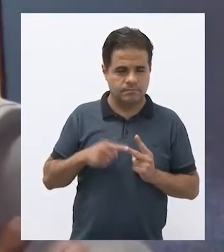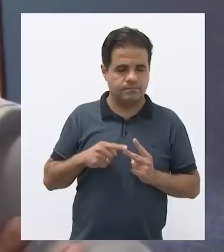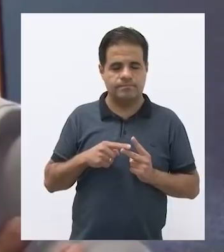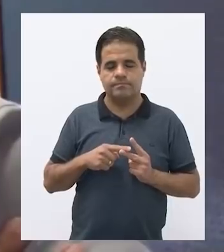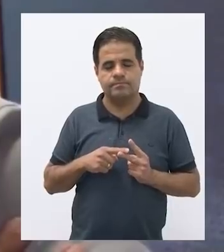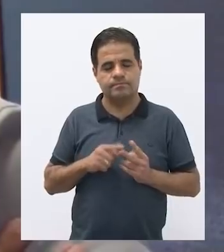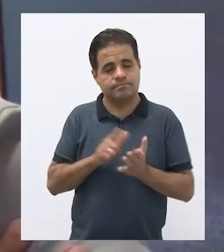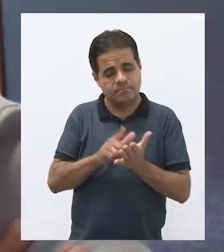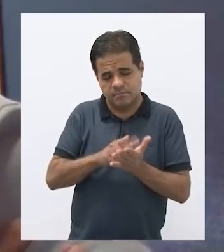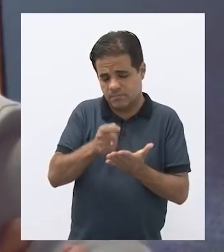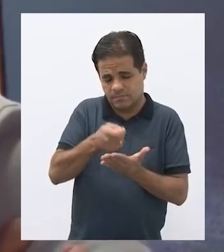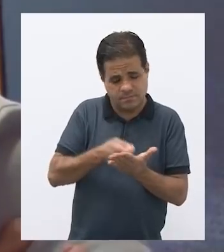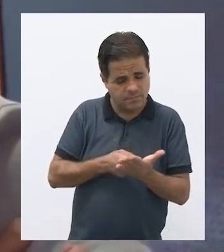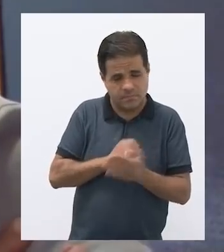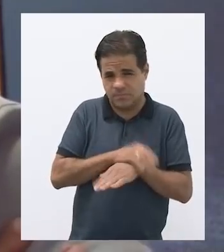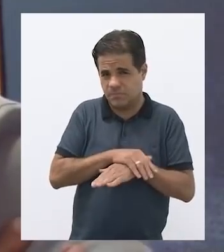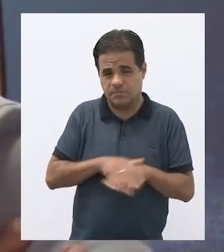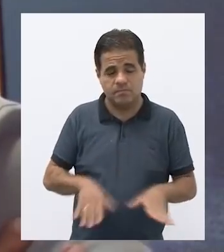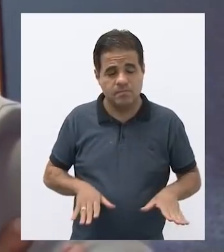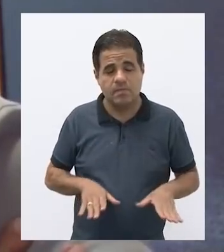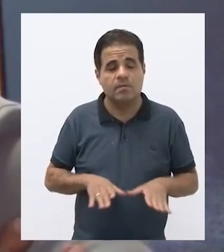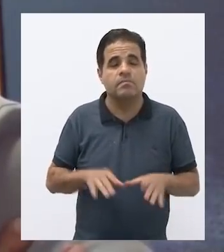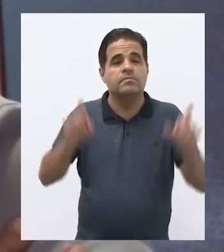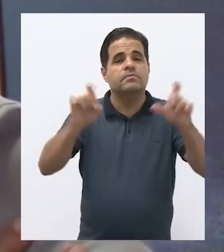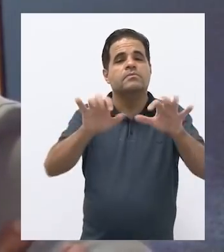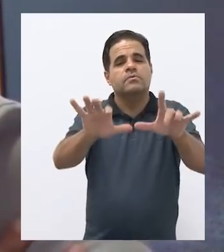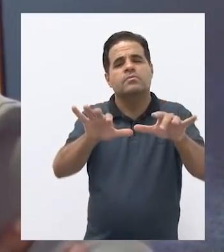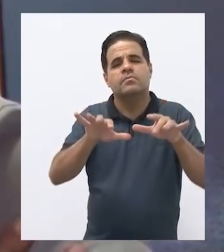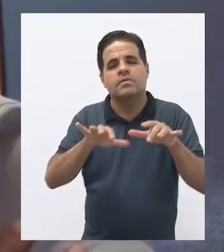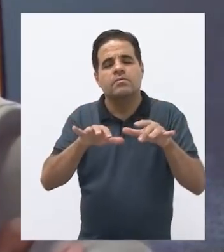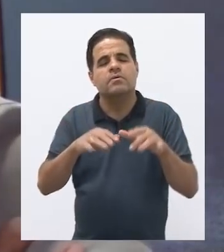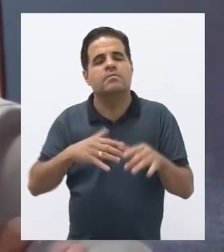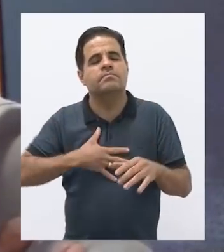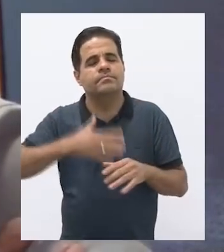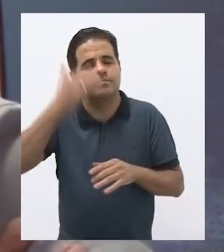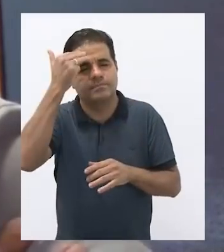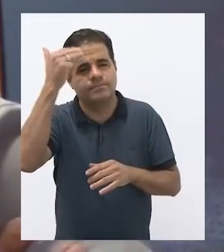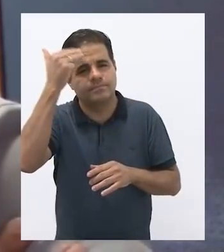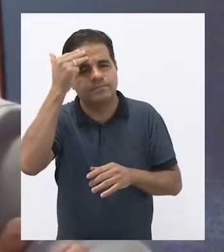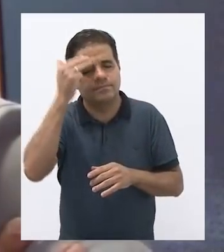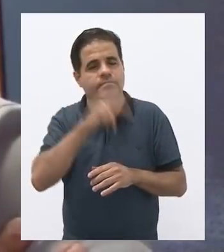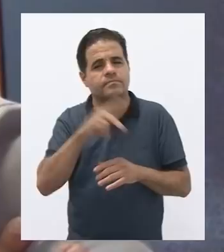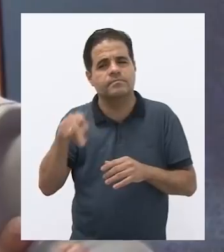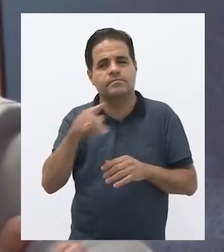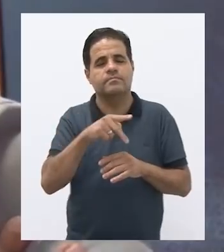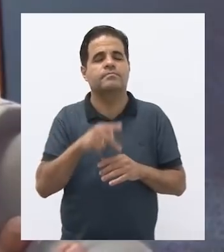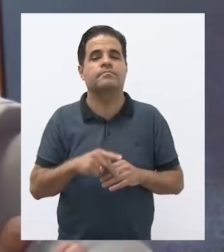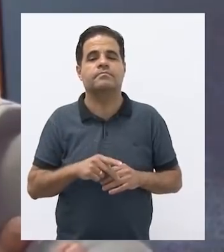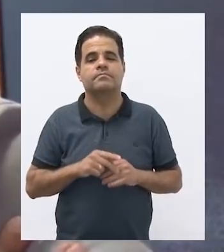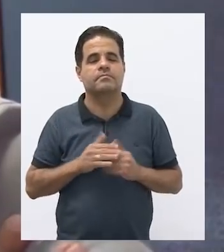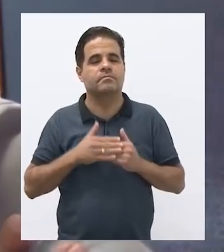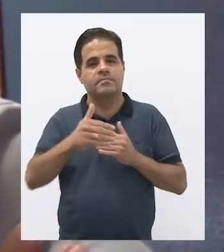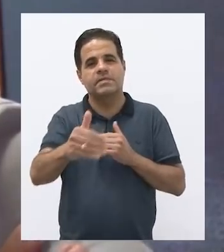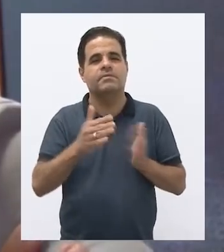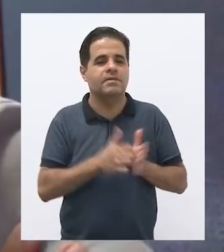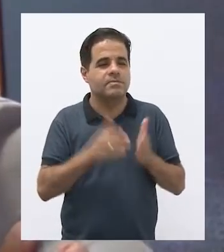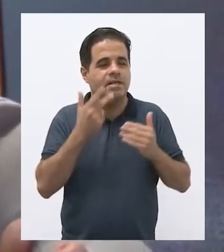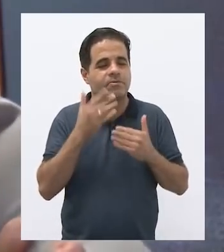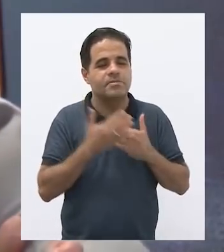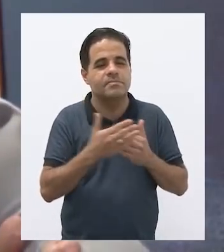uma folha de papel ou um computador. As minhas memórias com os meus professores sempre foram muito